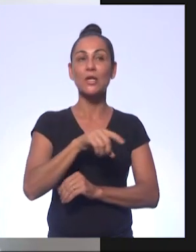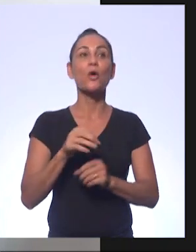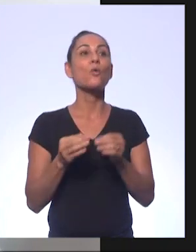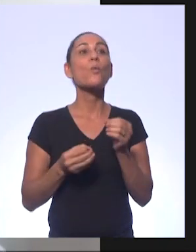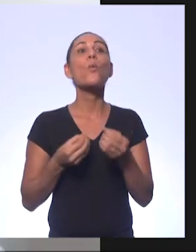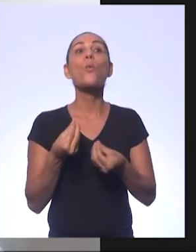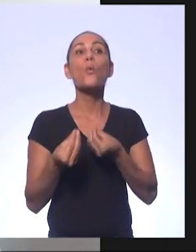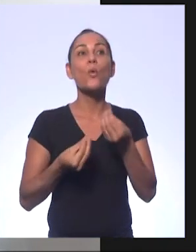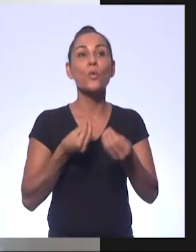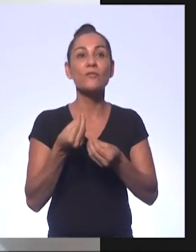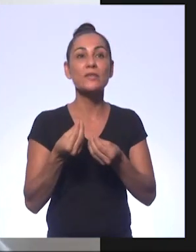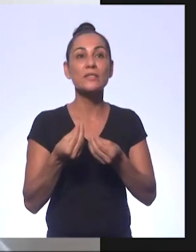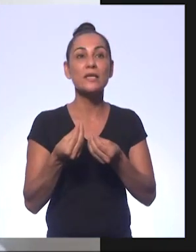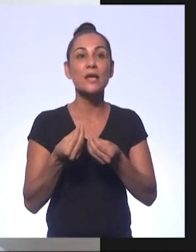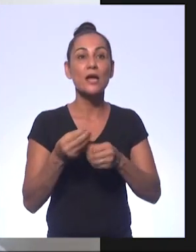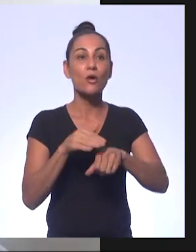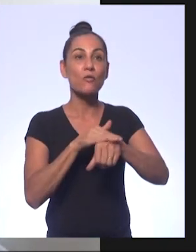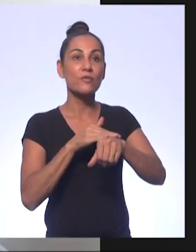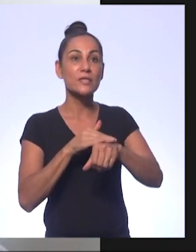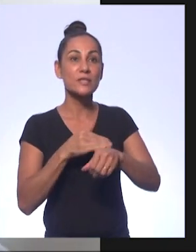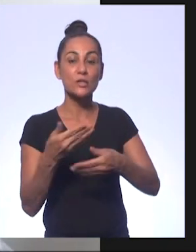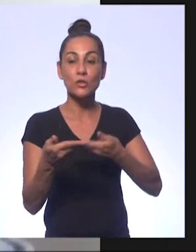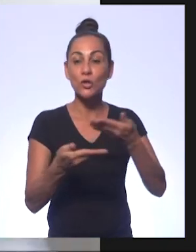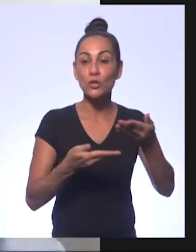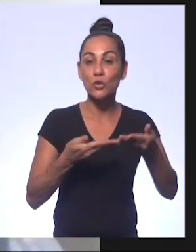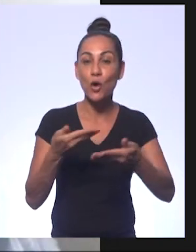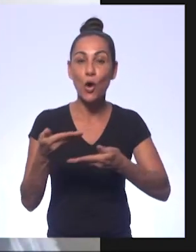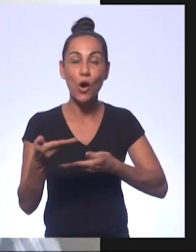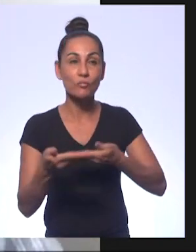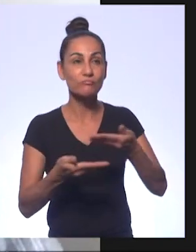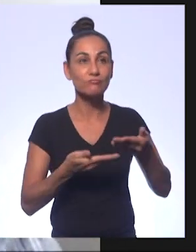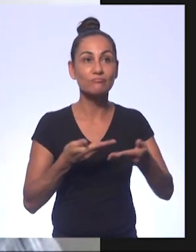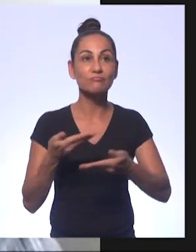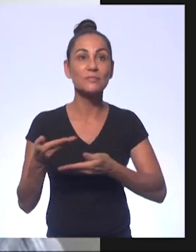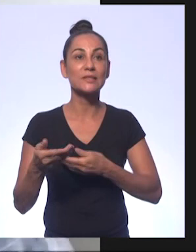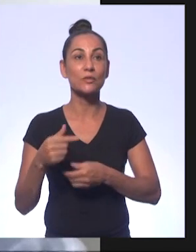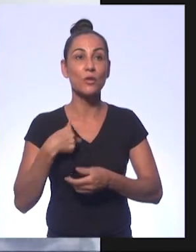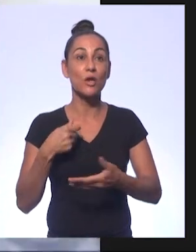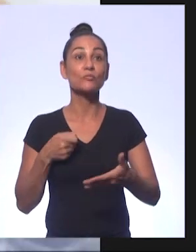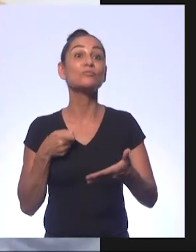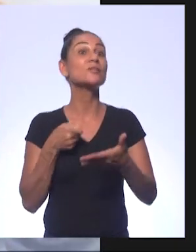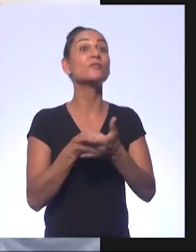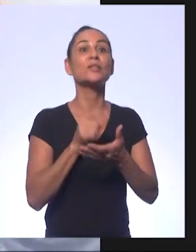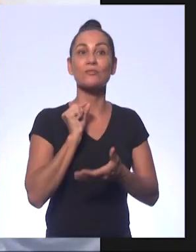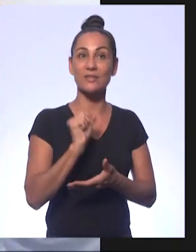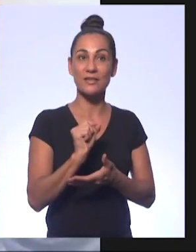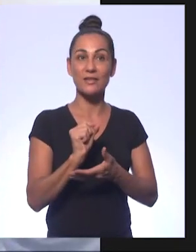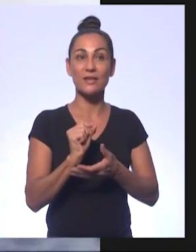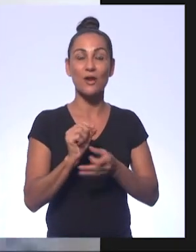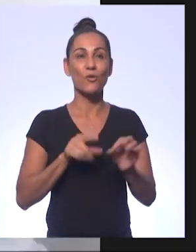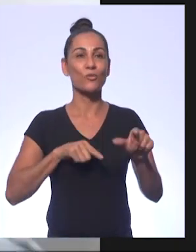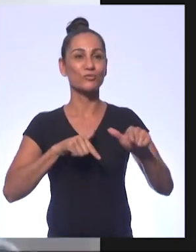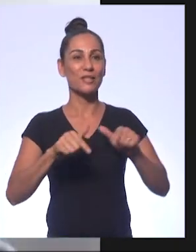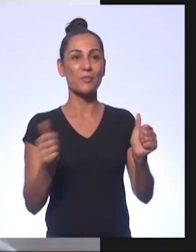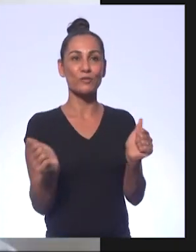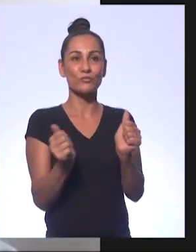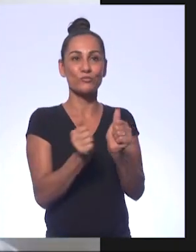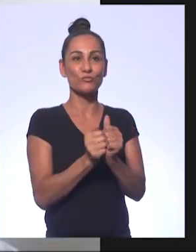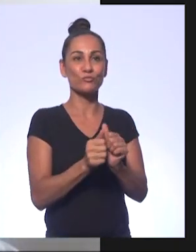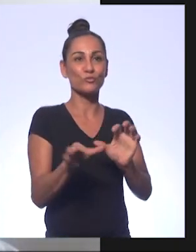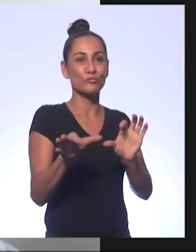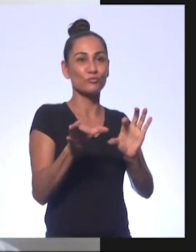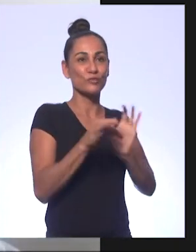isso conversando, ouvindo, pedindo a crítica. Então, Raquel, eu defendo aqui, primeiro, trabalho coletivo, mas trabalho